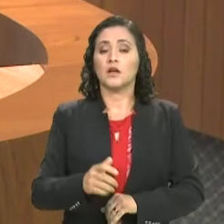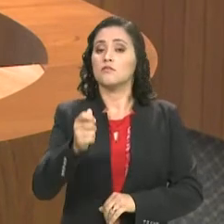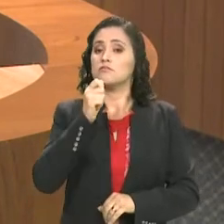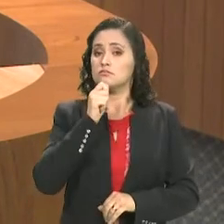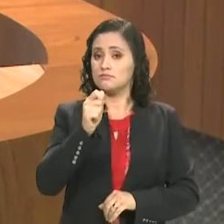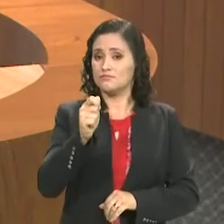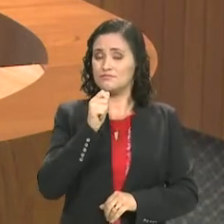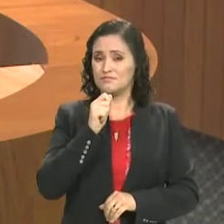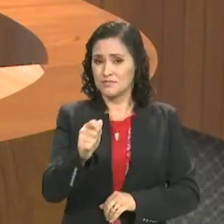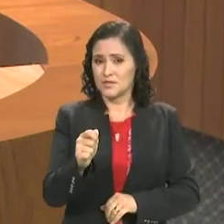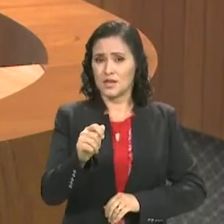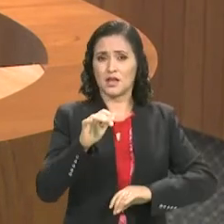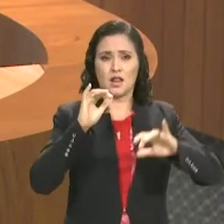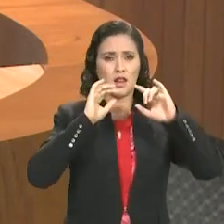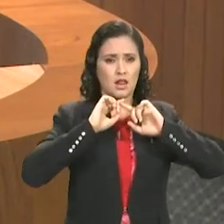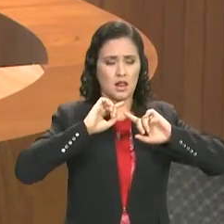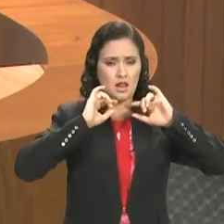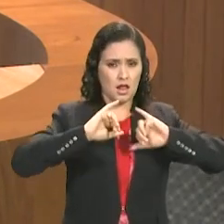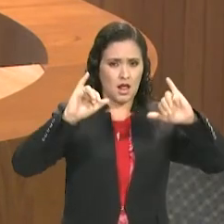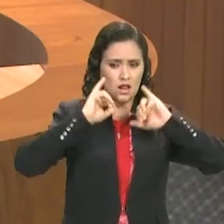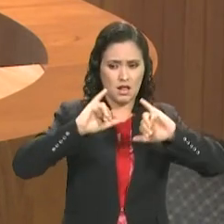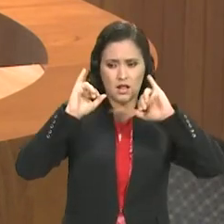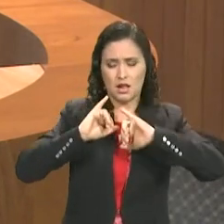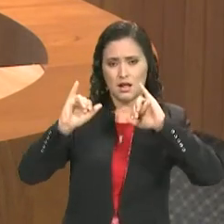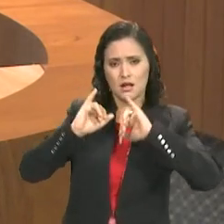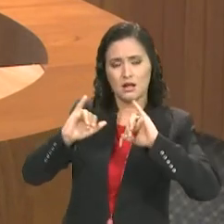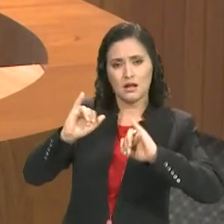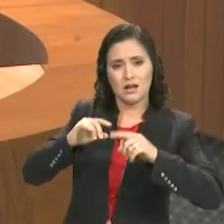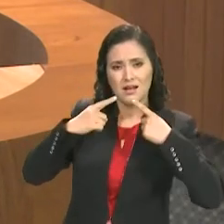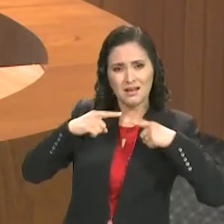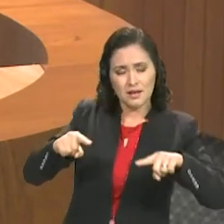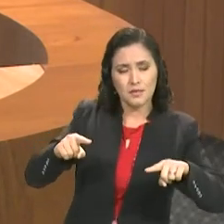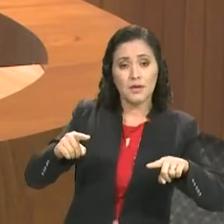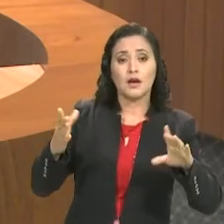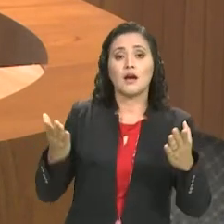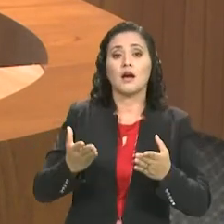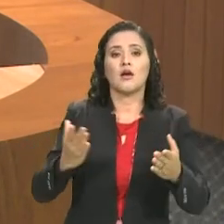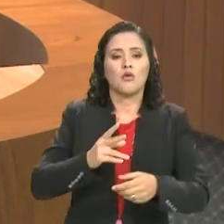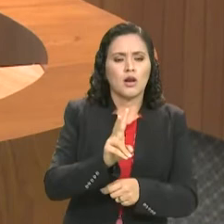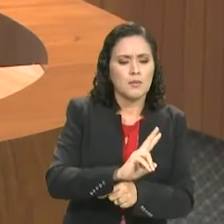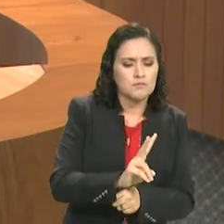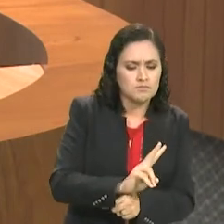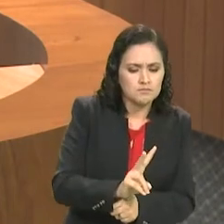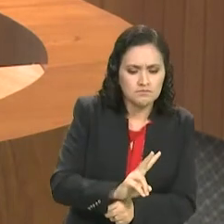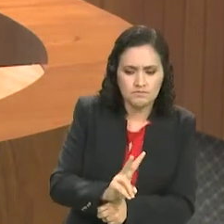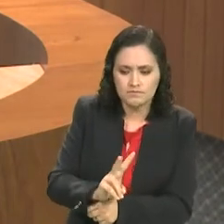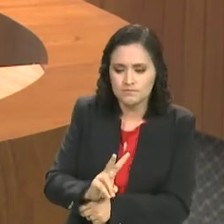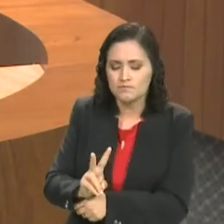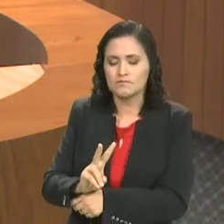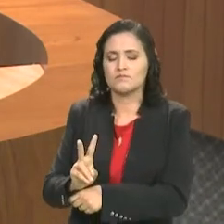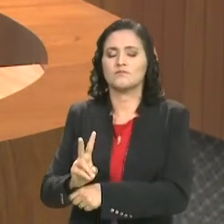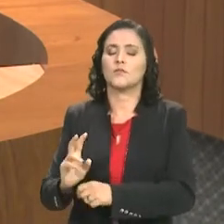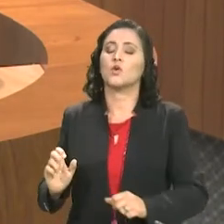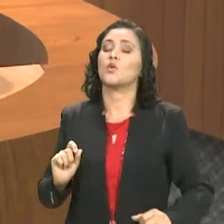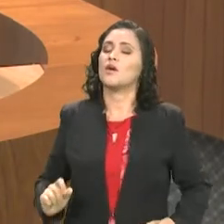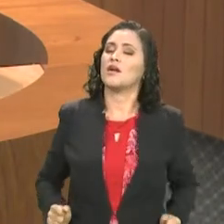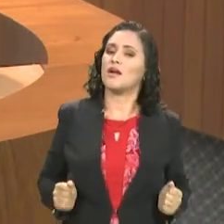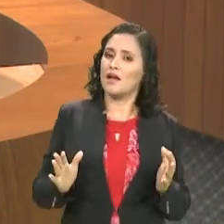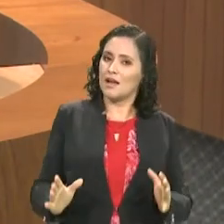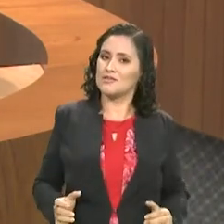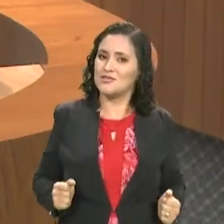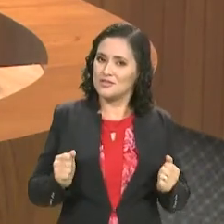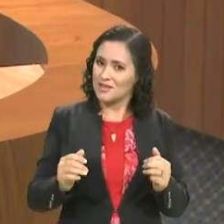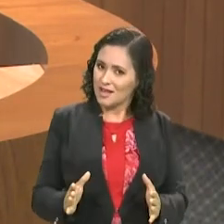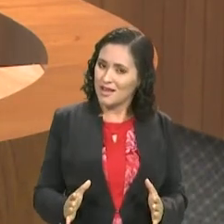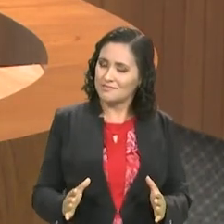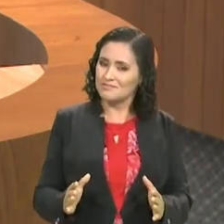denúncias a respeito disso, também vai estar fiscalizando a conclusão da obra, vai estar fiscalizando os gastos dessa obra, e quem ganha com isso é o povo de Imperatriz,